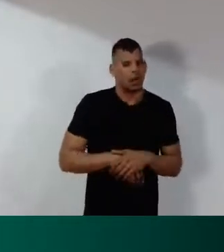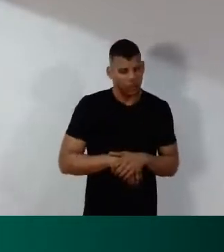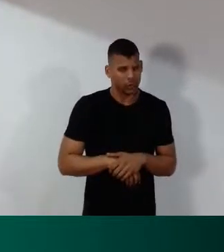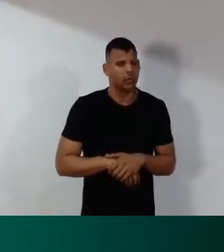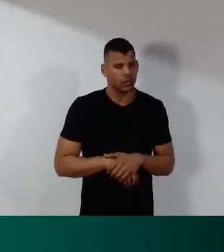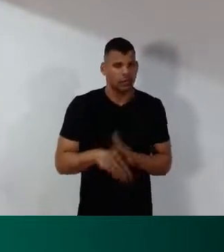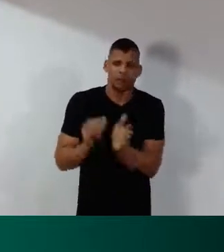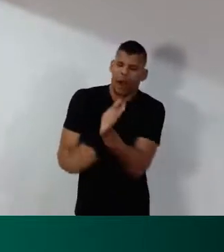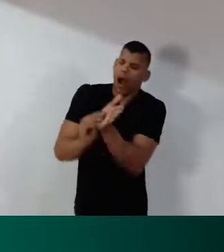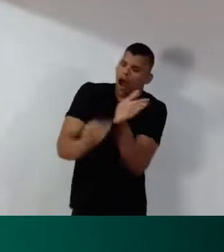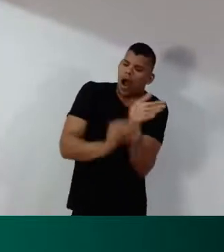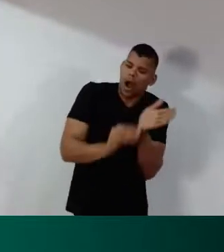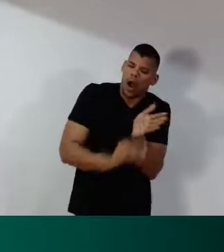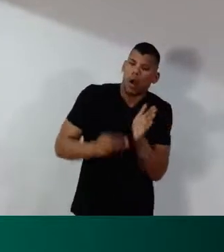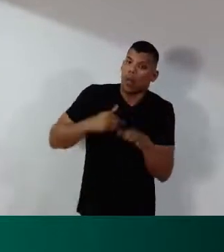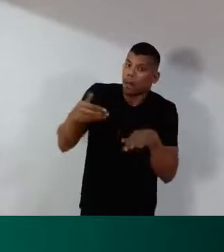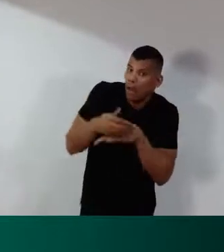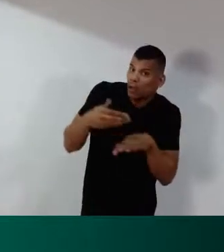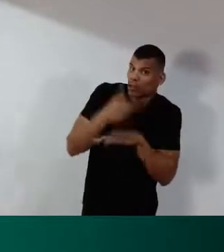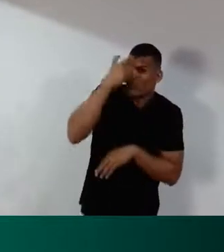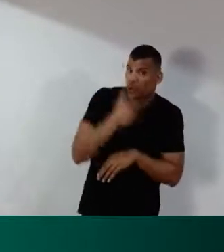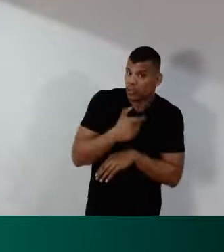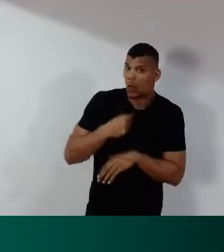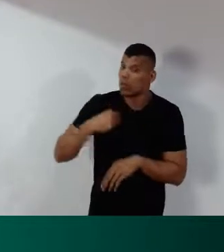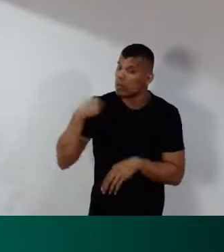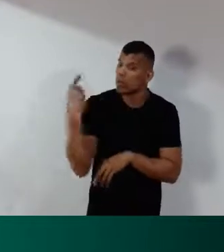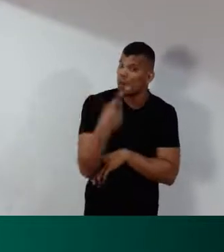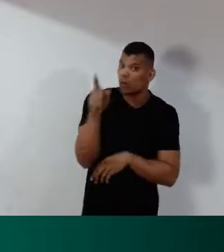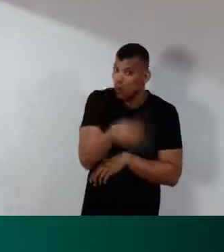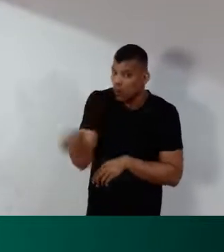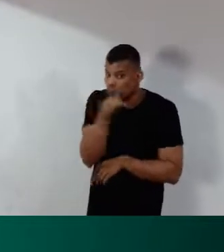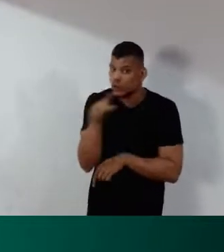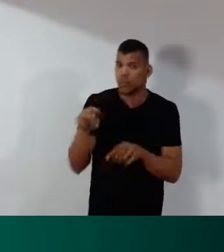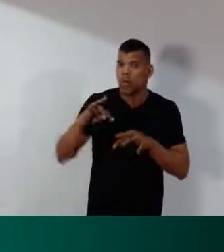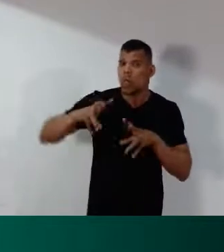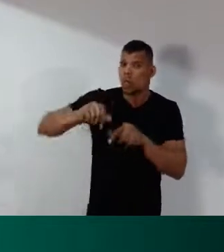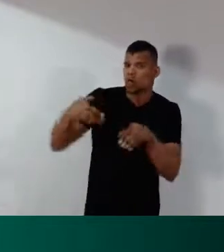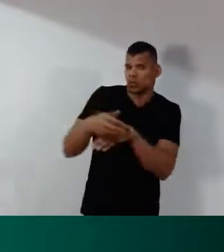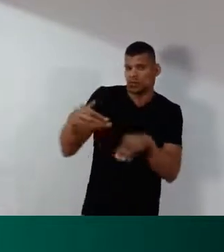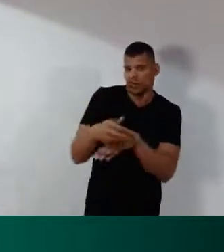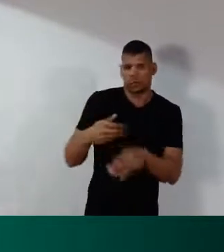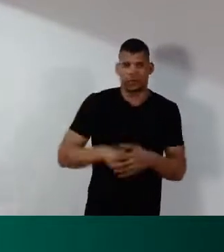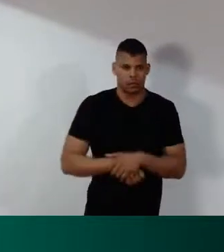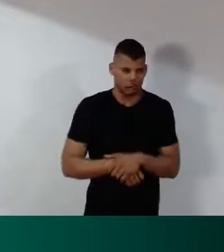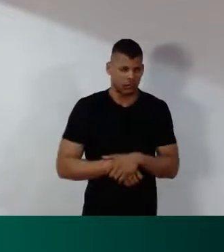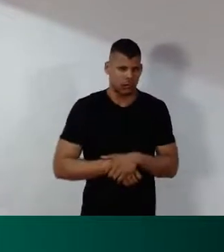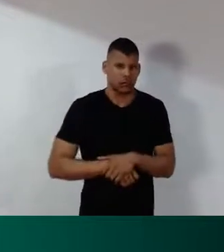inclusive da nossa participação eu acho que passa por aí